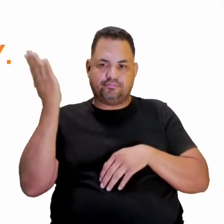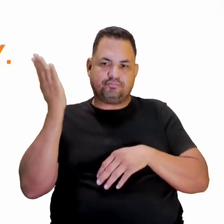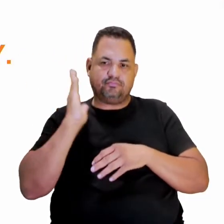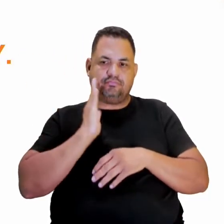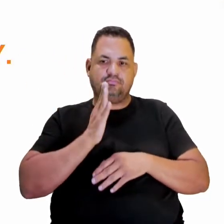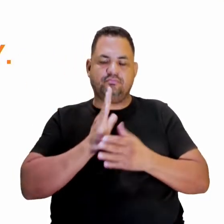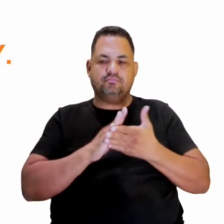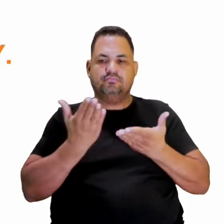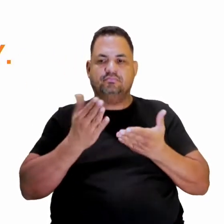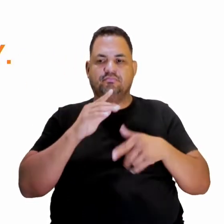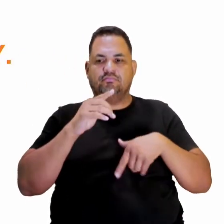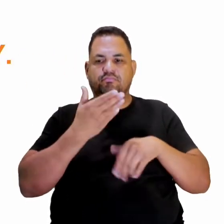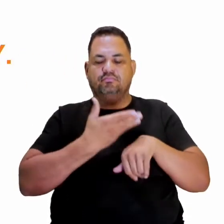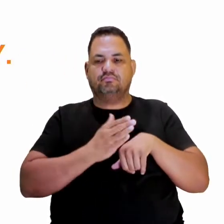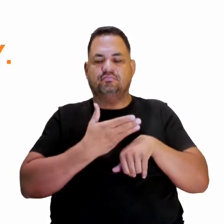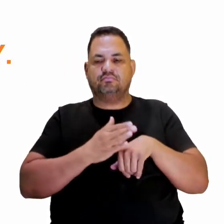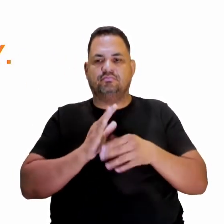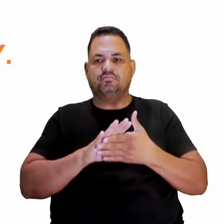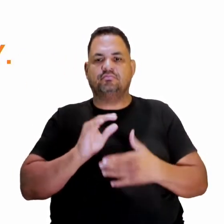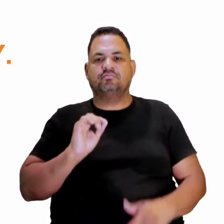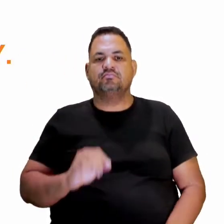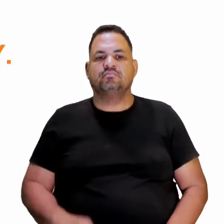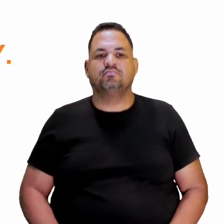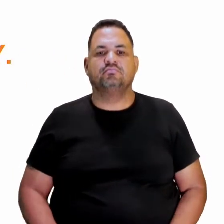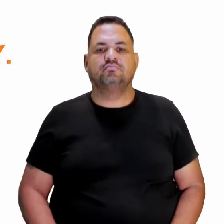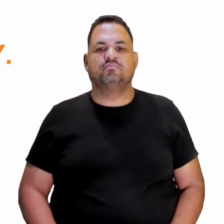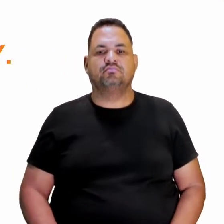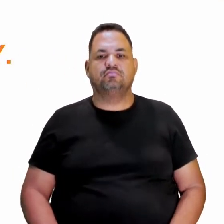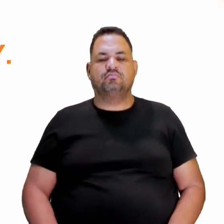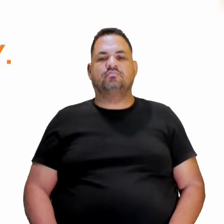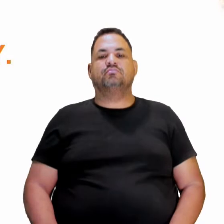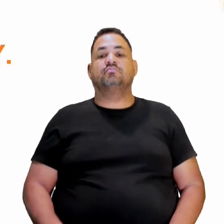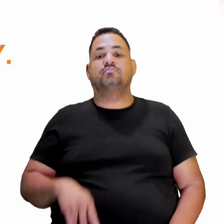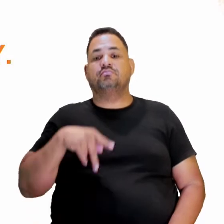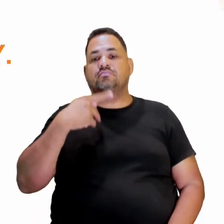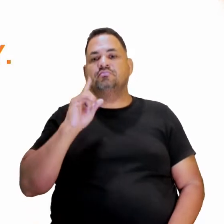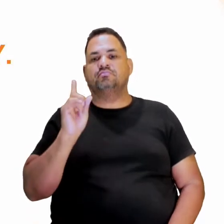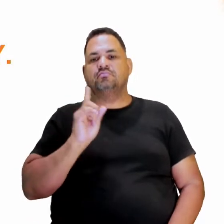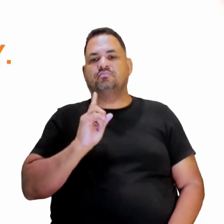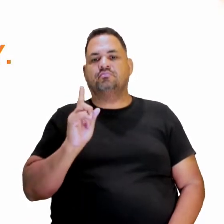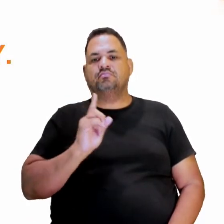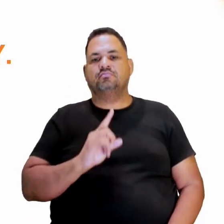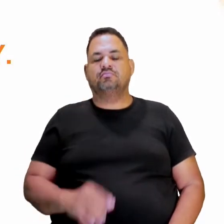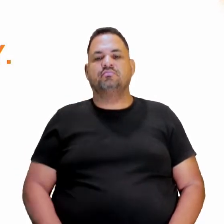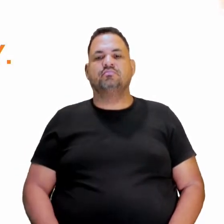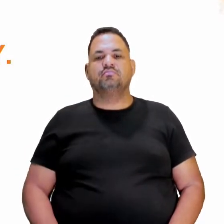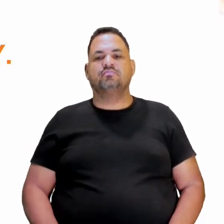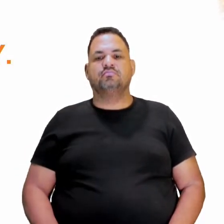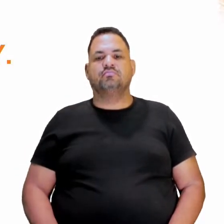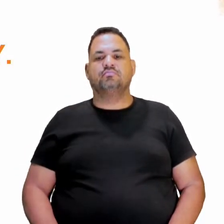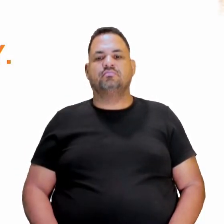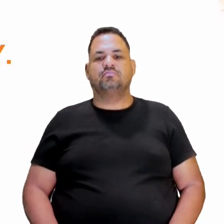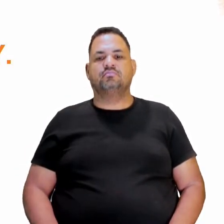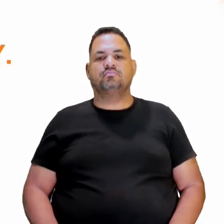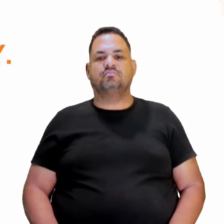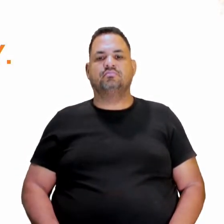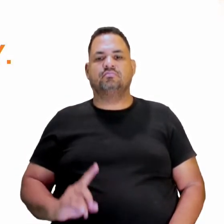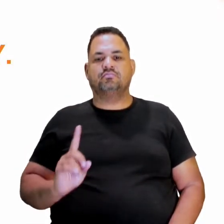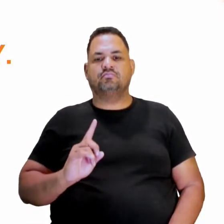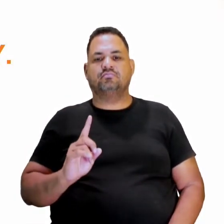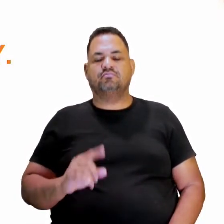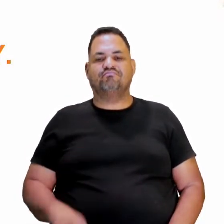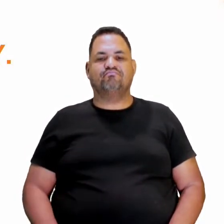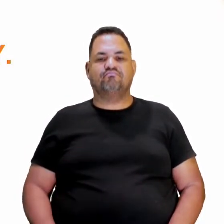já pratica de alguma forma, não sei, vai que. Aí você fala o seguinte, no, I didn't. Não,